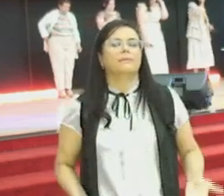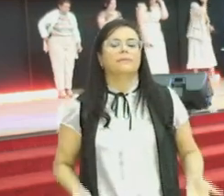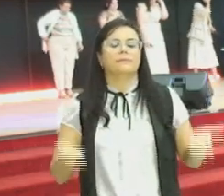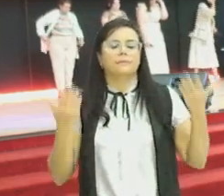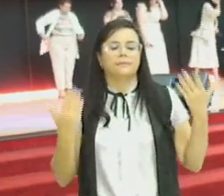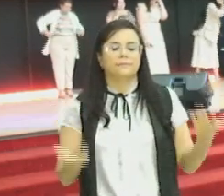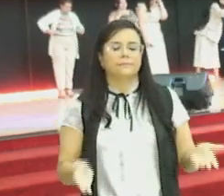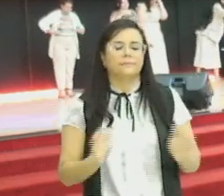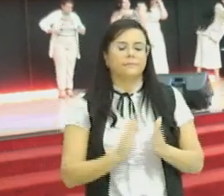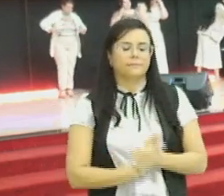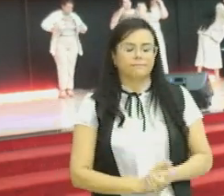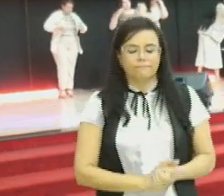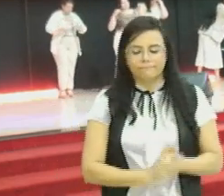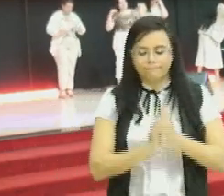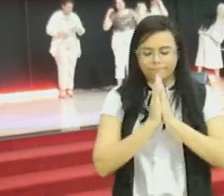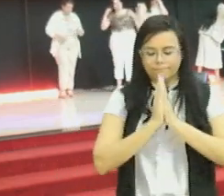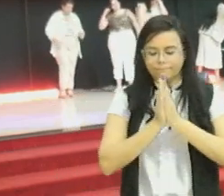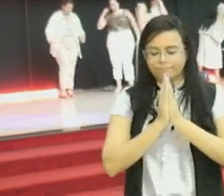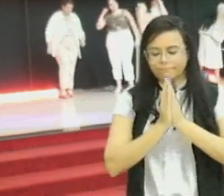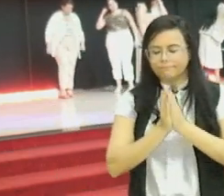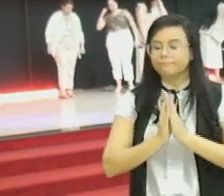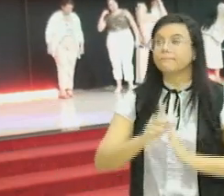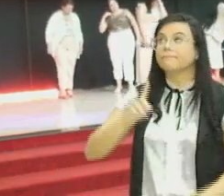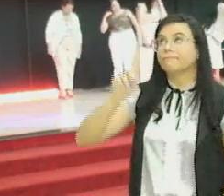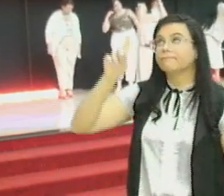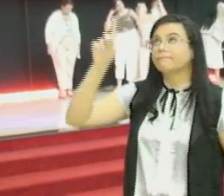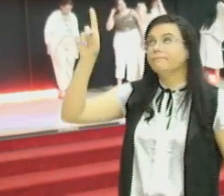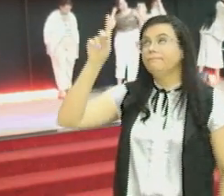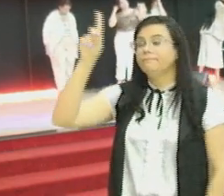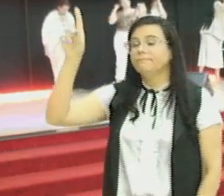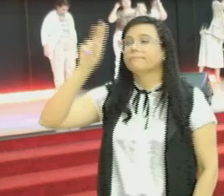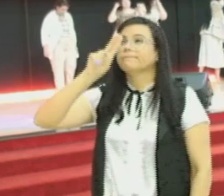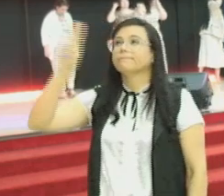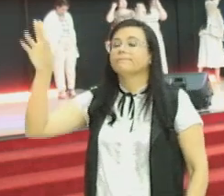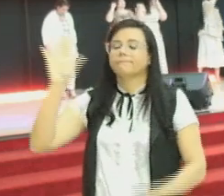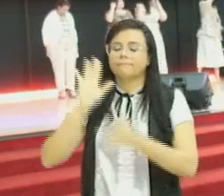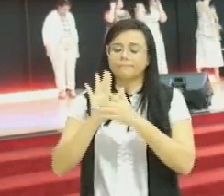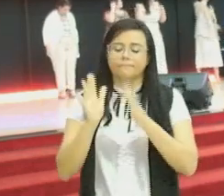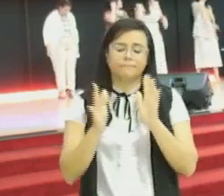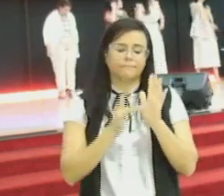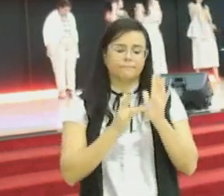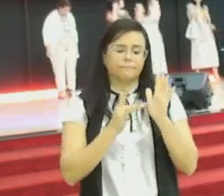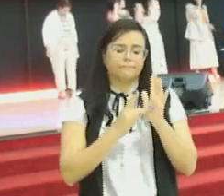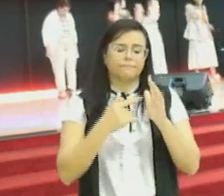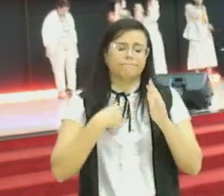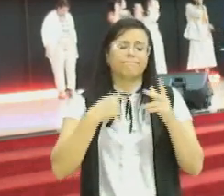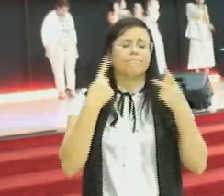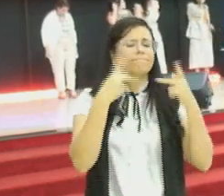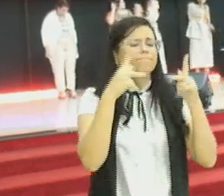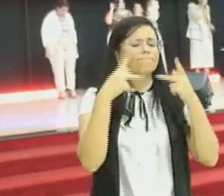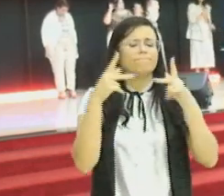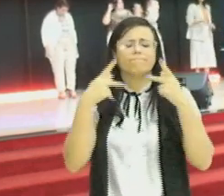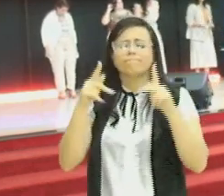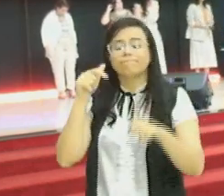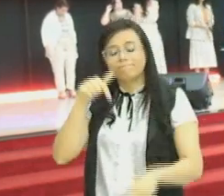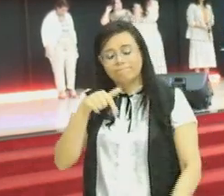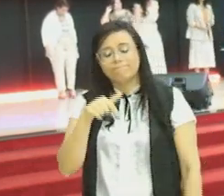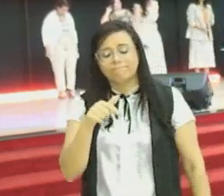olhos. Pai, no nome de Jesus, eu preguei a Tua palavra esta